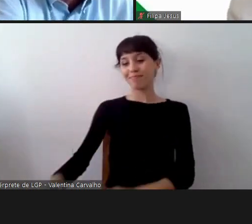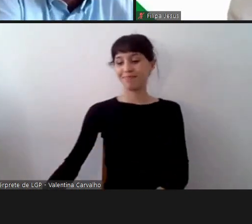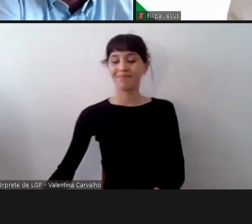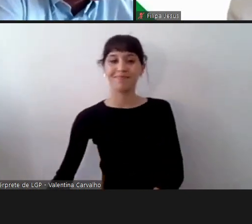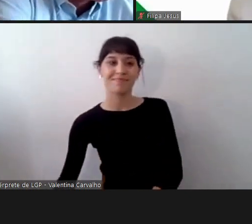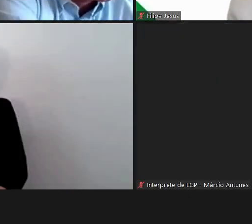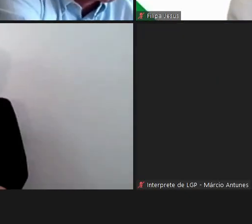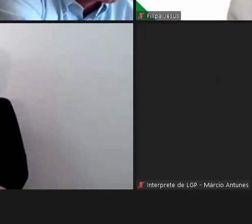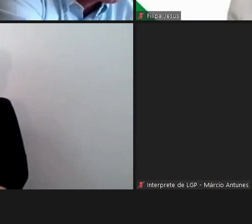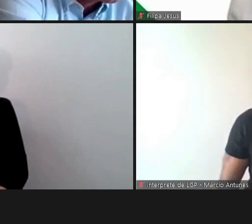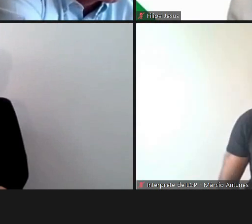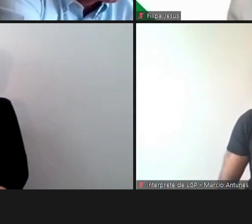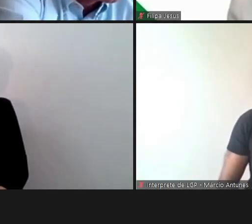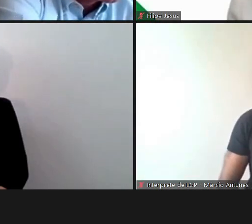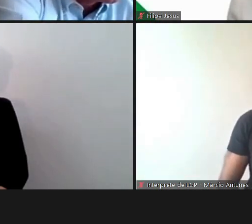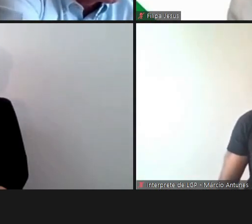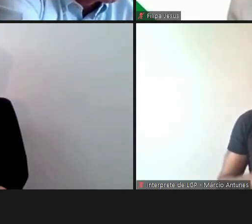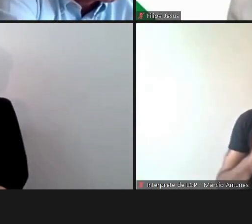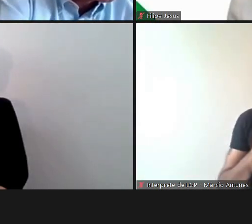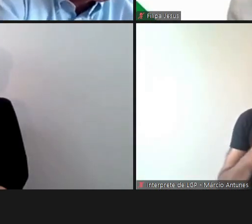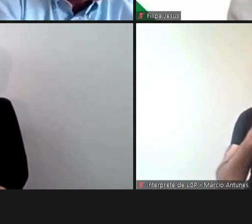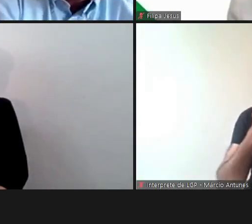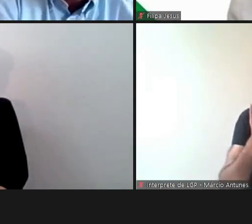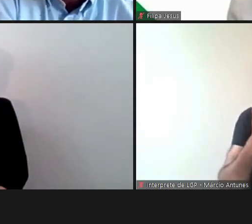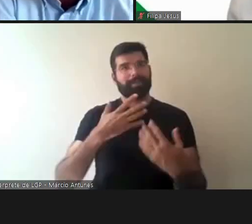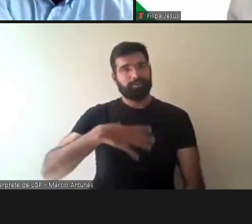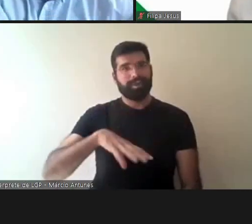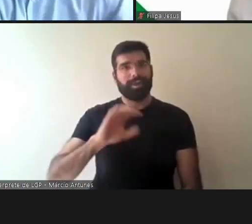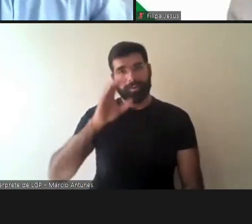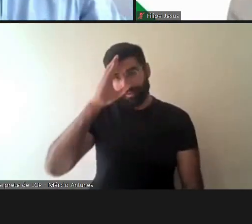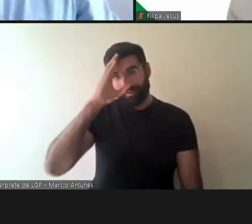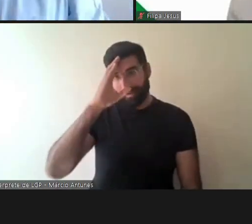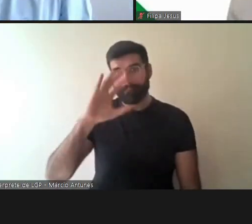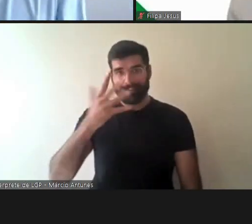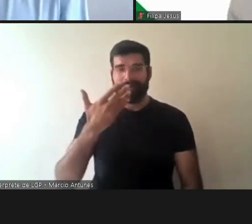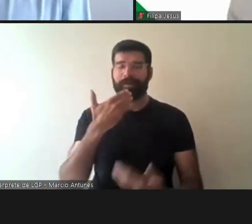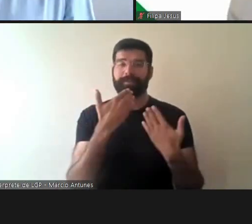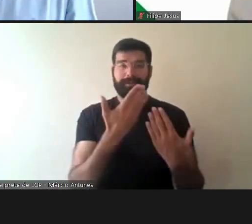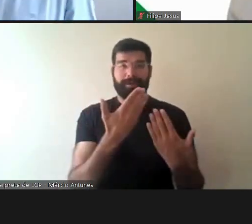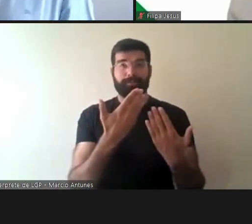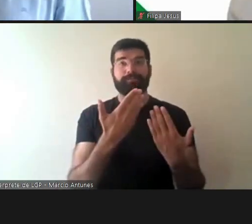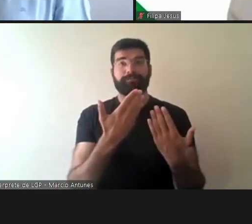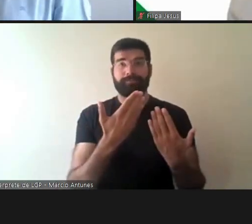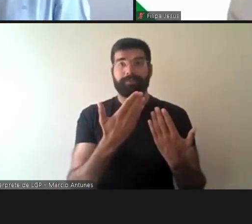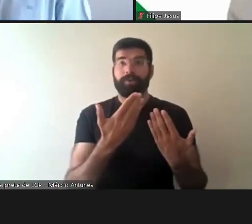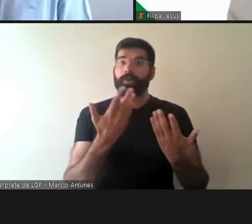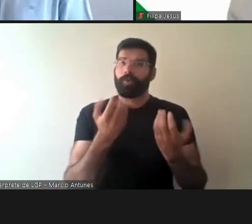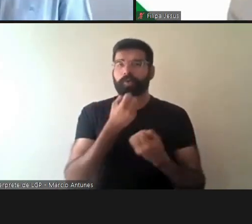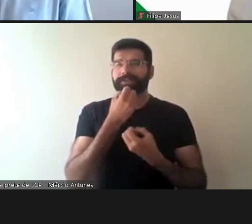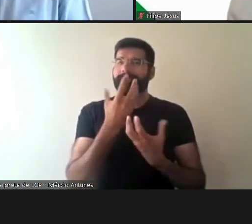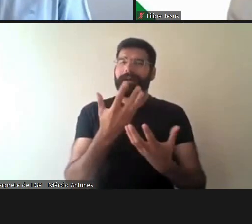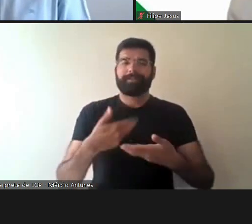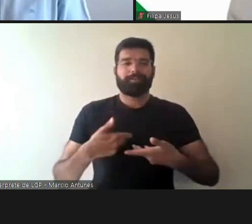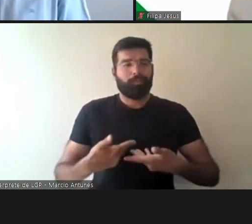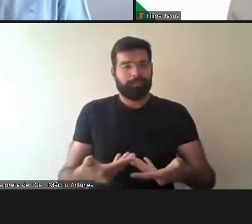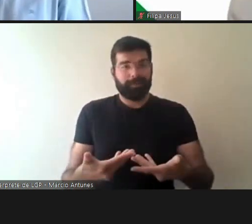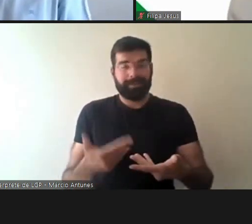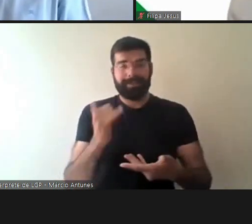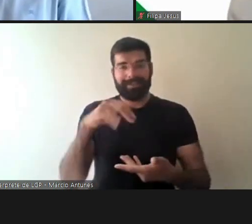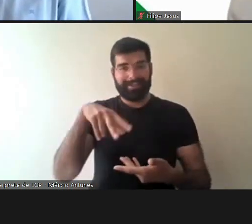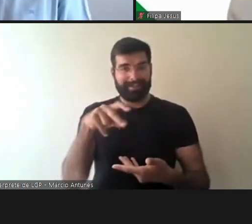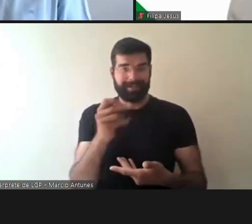Ok, obrigado. Eu quero, em primeiro lugar, agradecer o simpático convite do